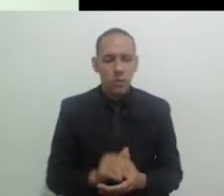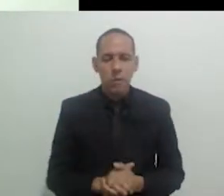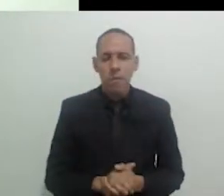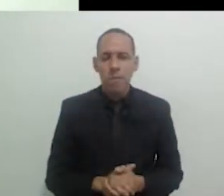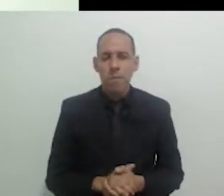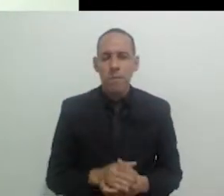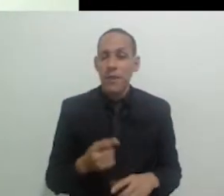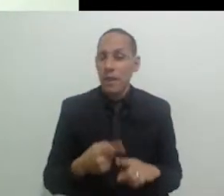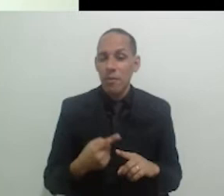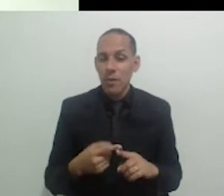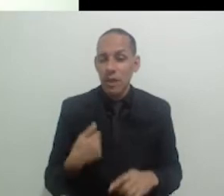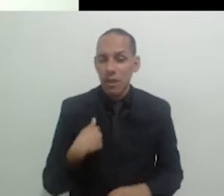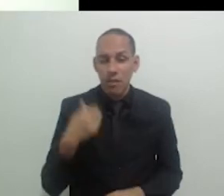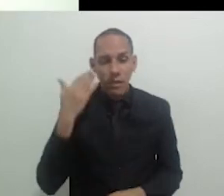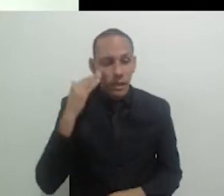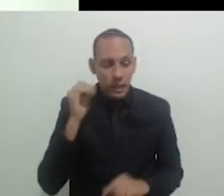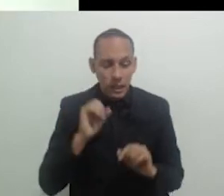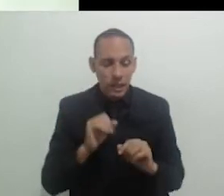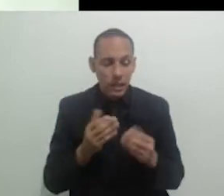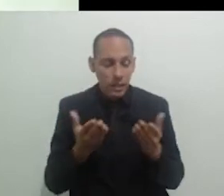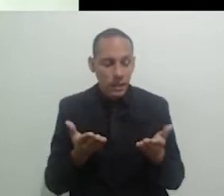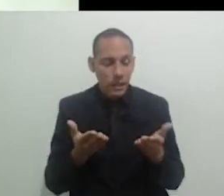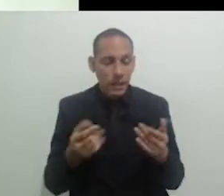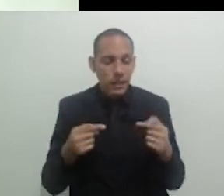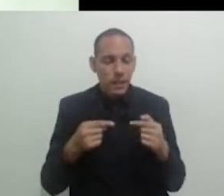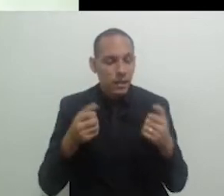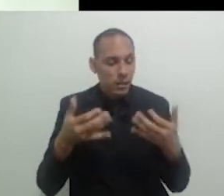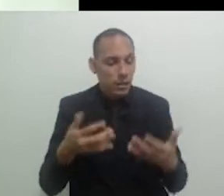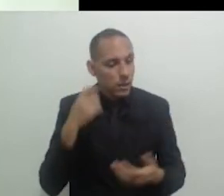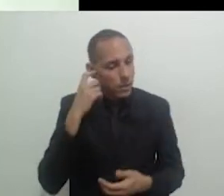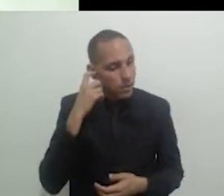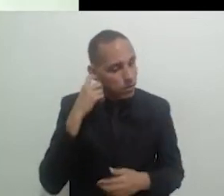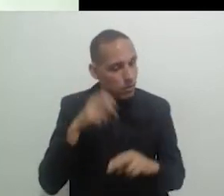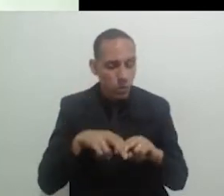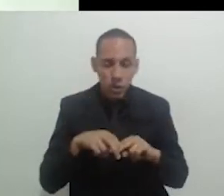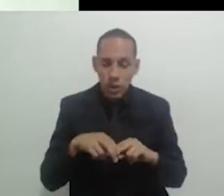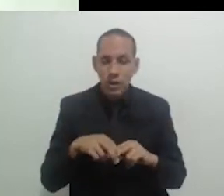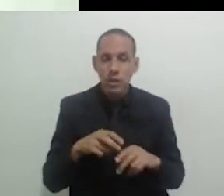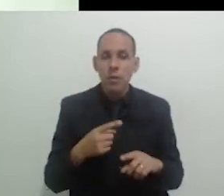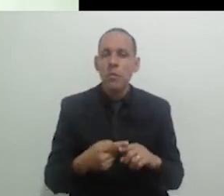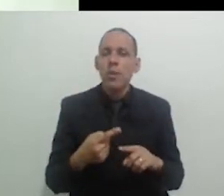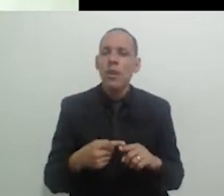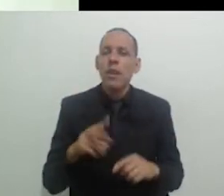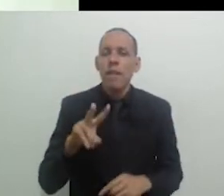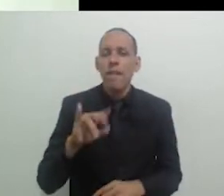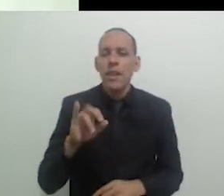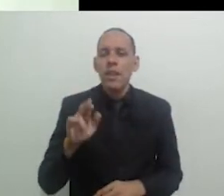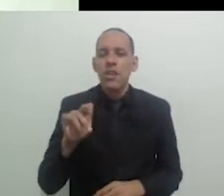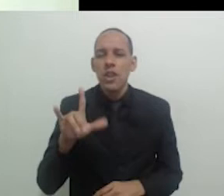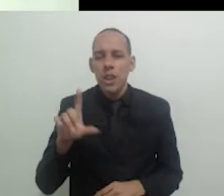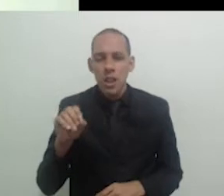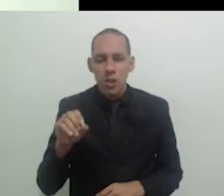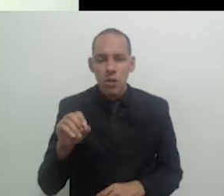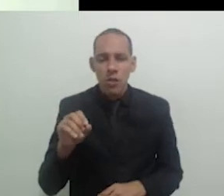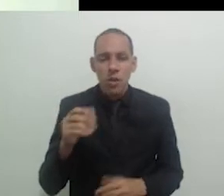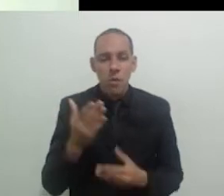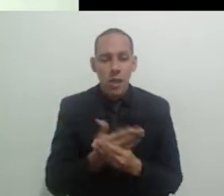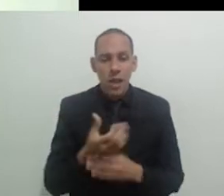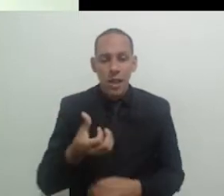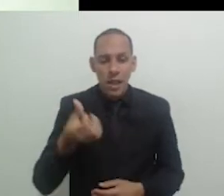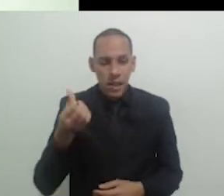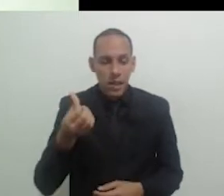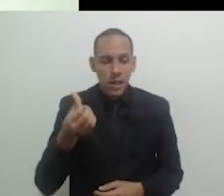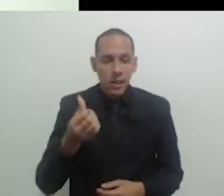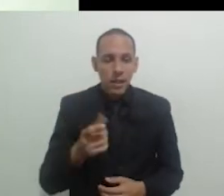entendimento, e porque eu divergi do processo 6, que é da relatoria do eminente desembargador